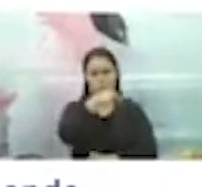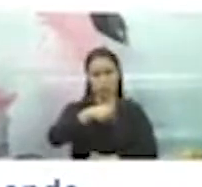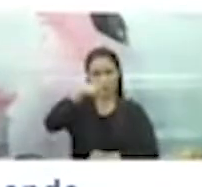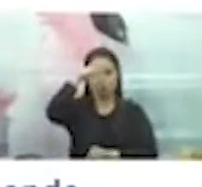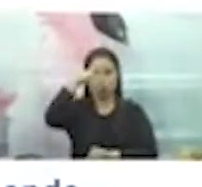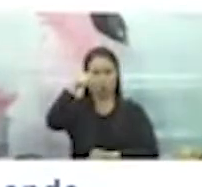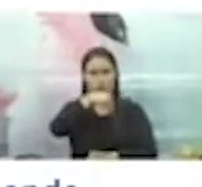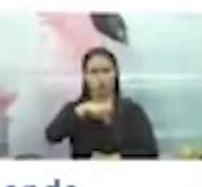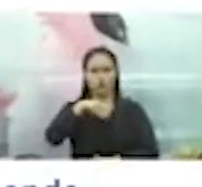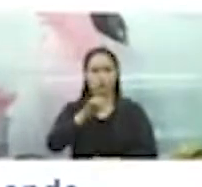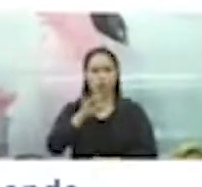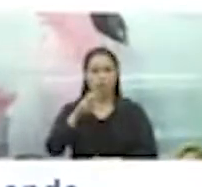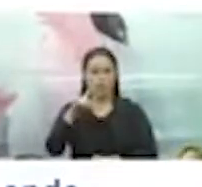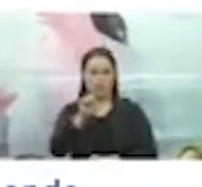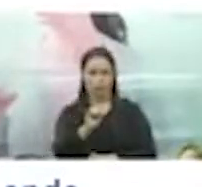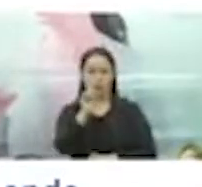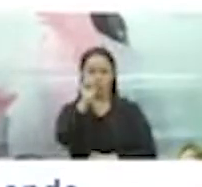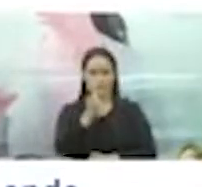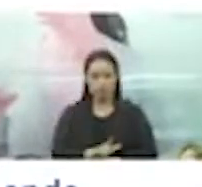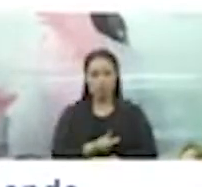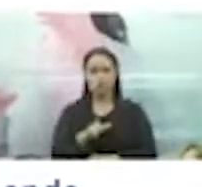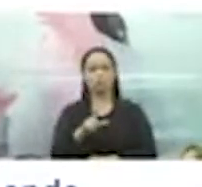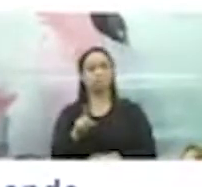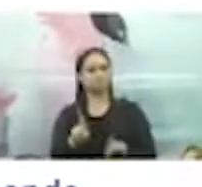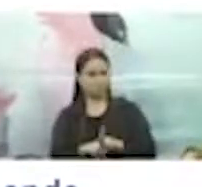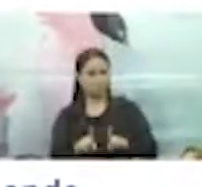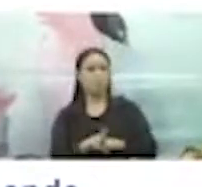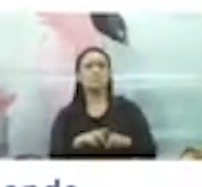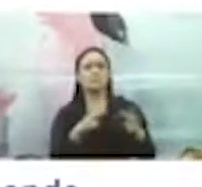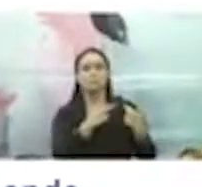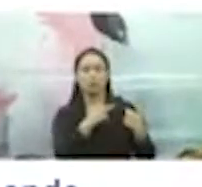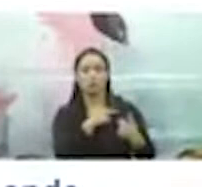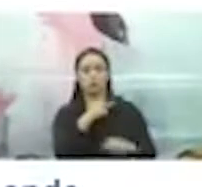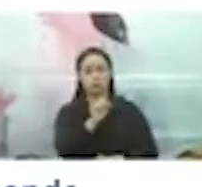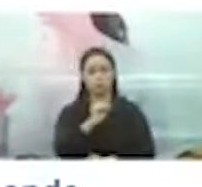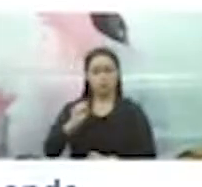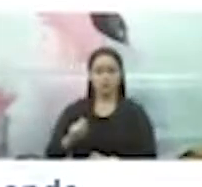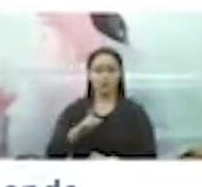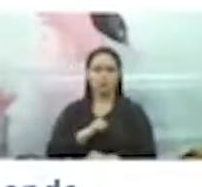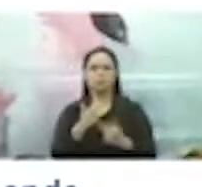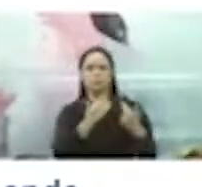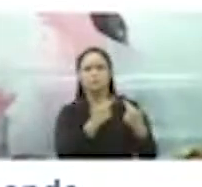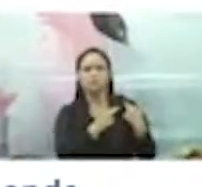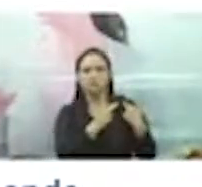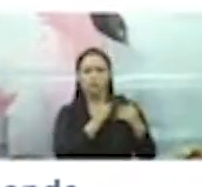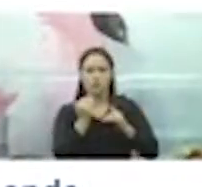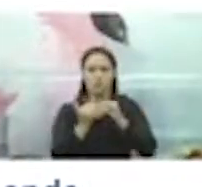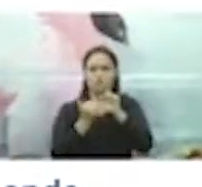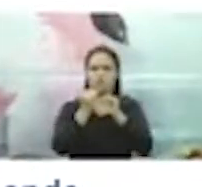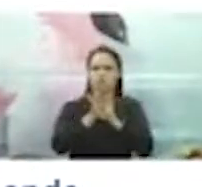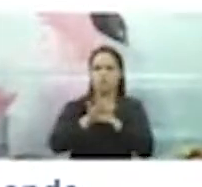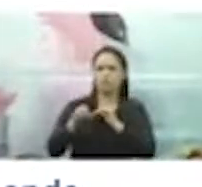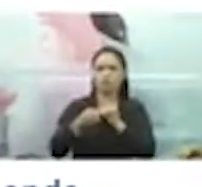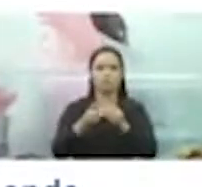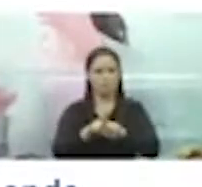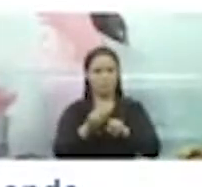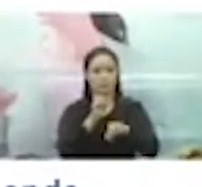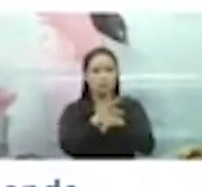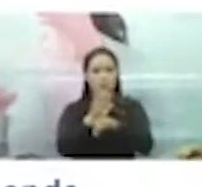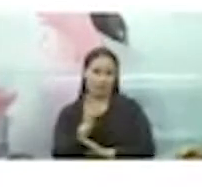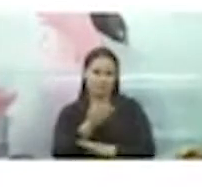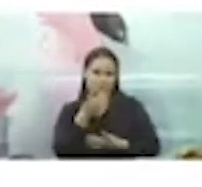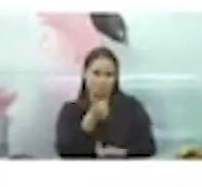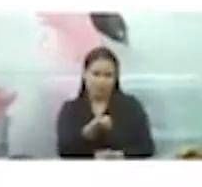norte, nordeste, sul, sudeste, que são responsáveis aí por um grande volume de coleta e distribuição desse insumo